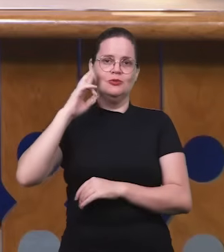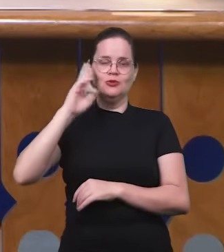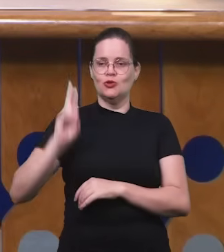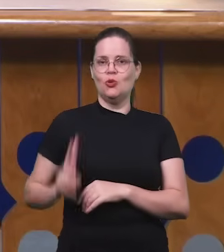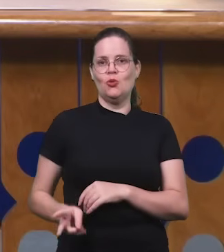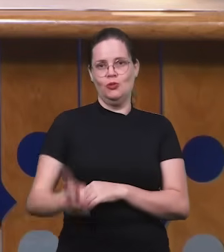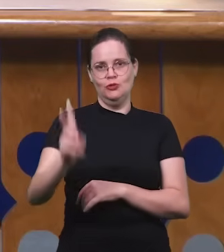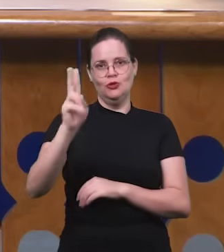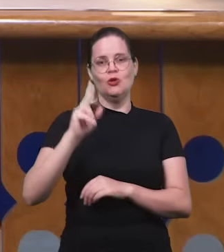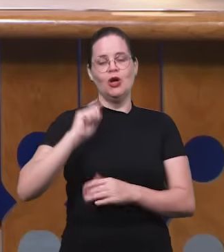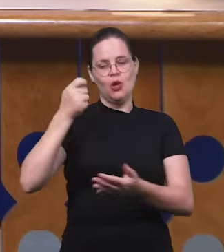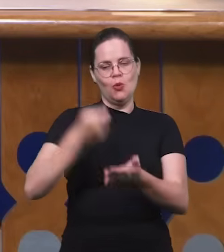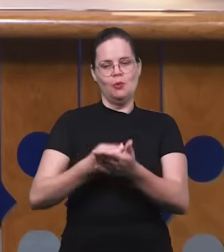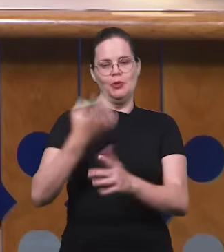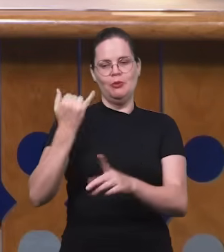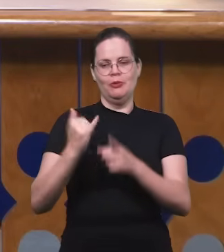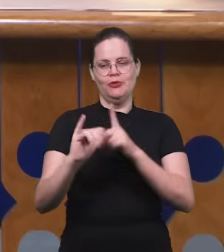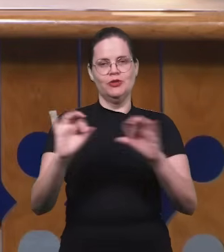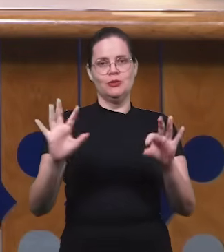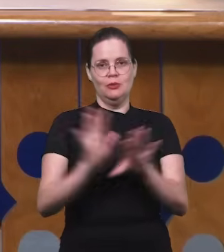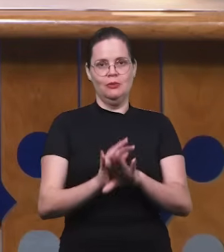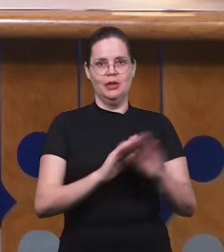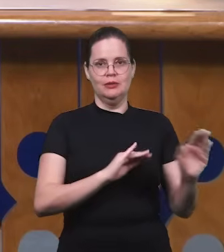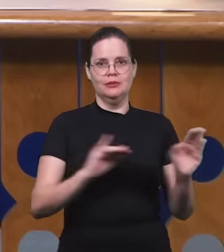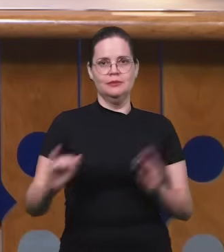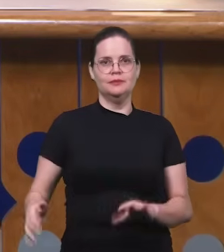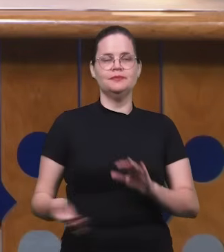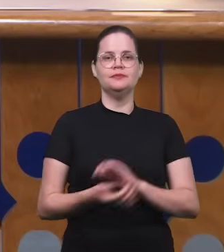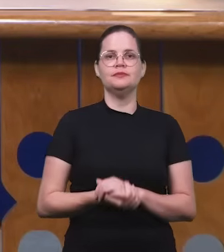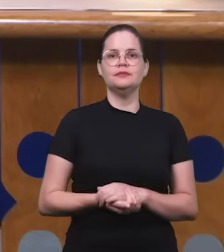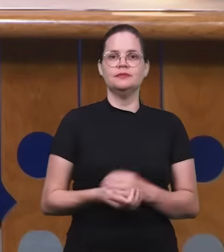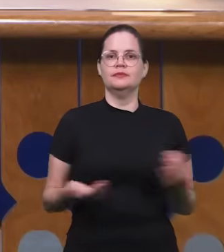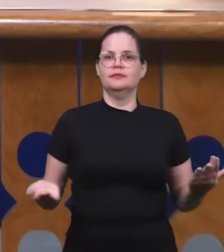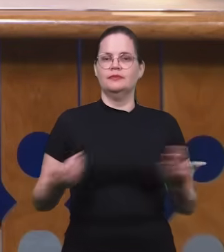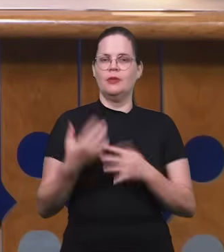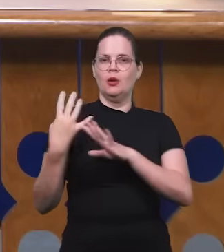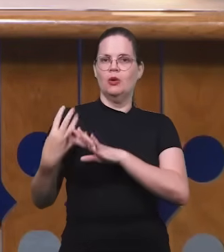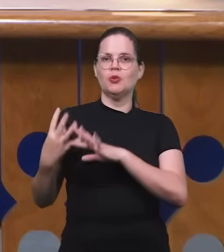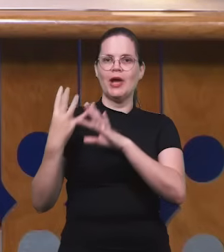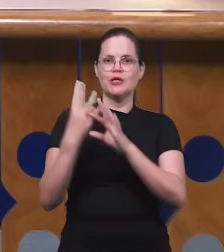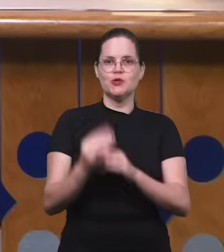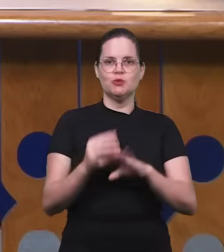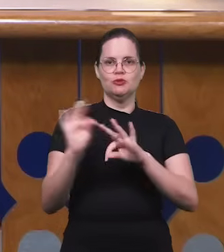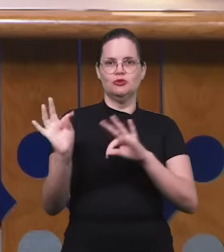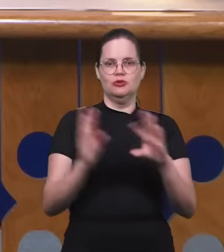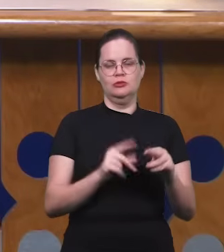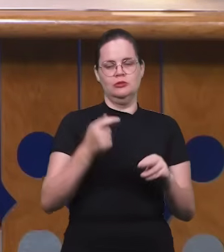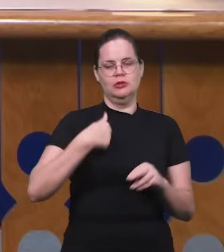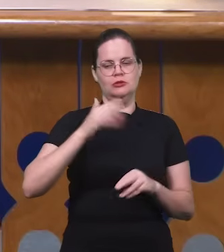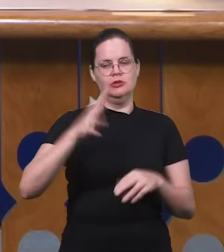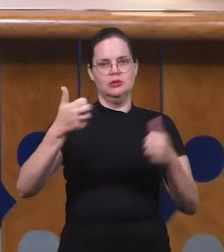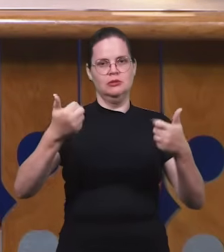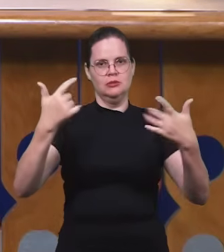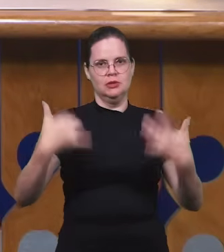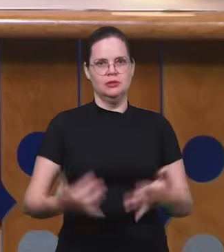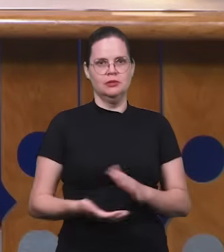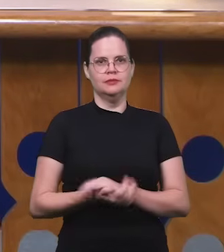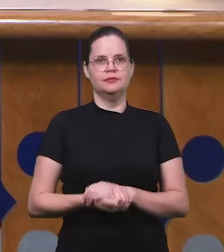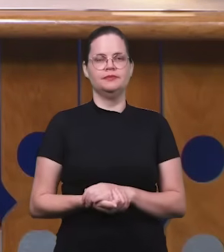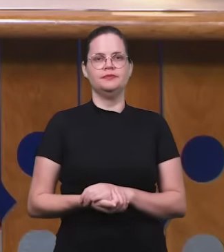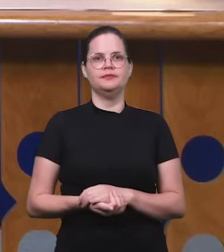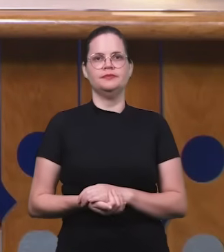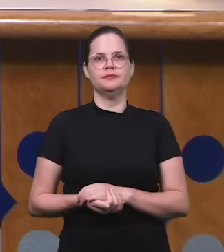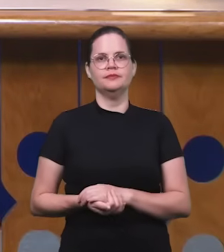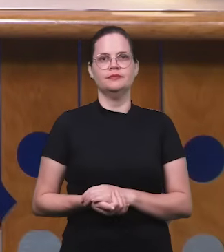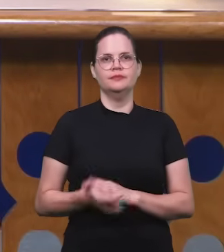breve, eu vou terminar mostrando o último slide, então, que é um resumo de tudo isso que eu falei aqui. E diz